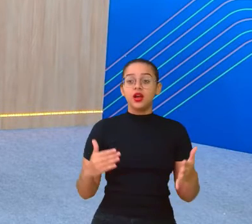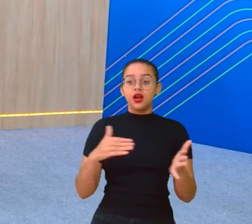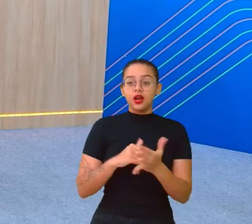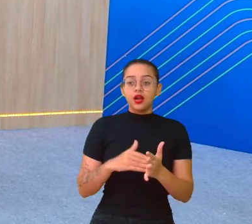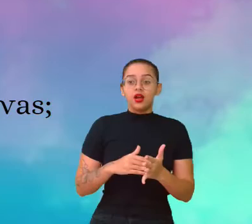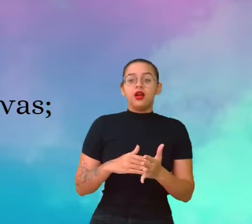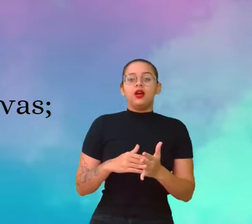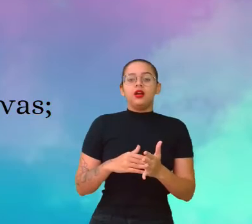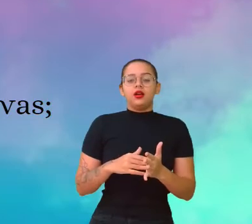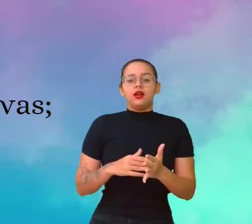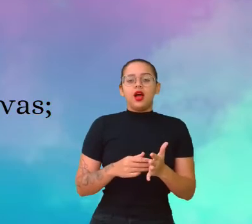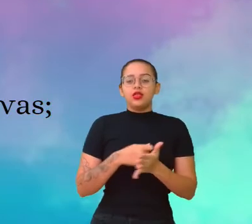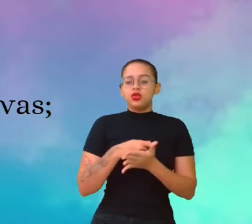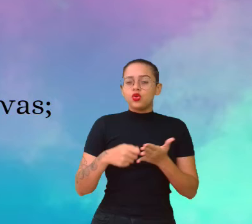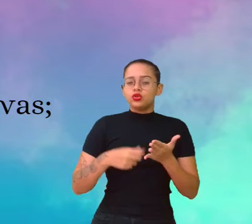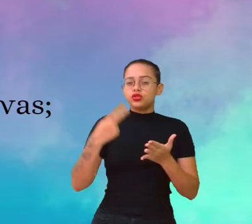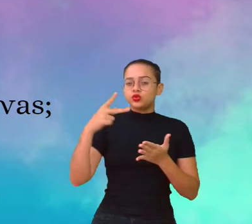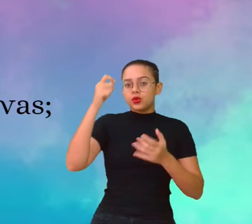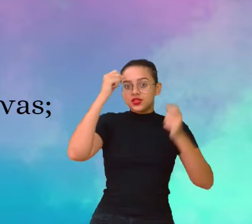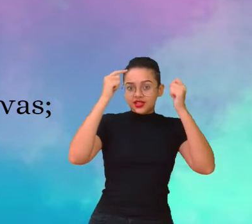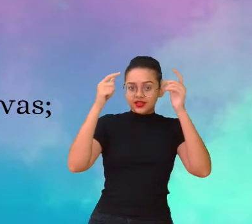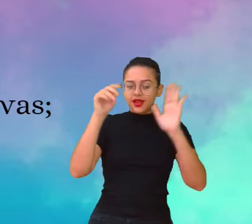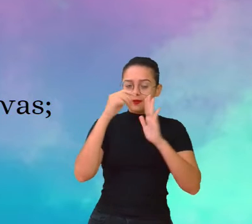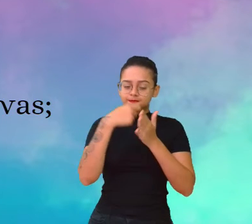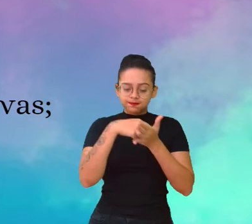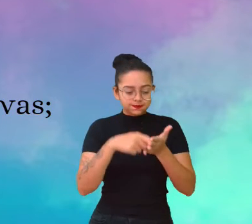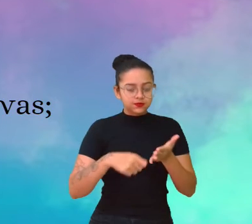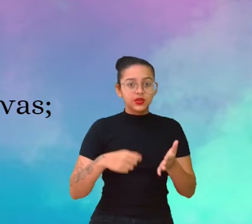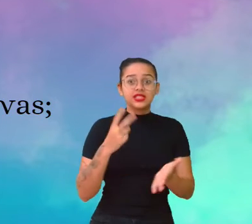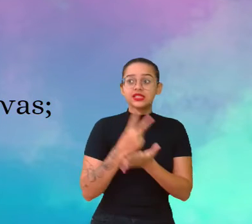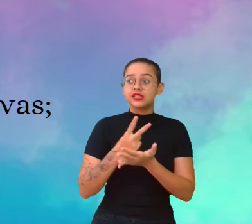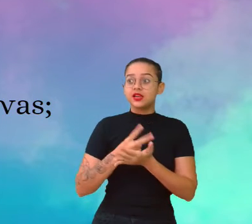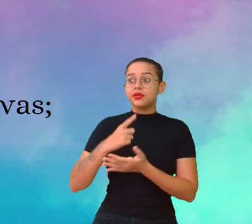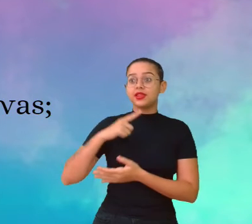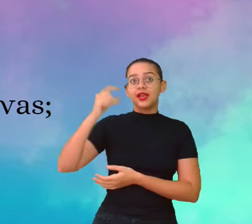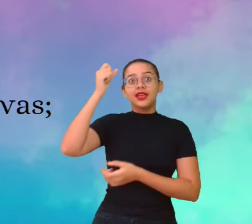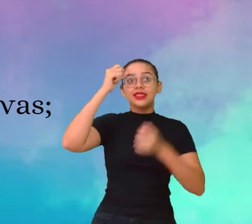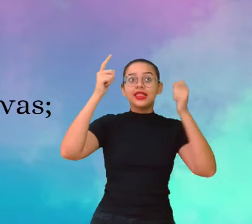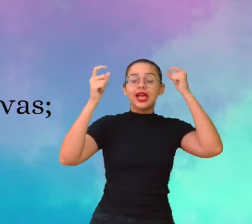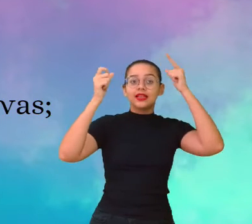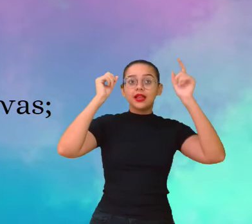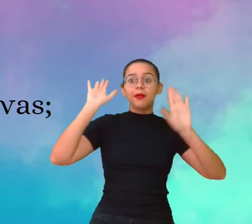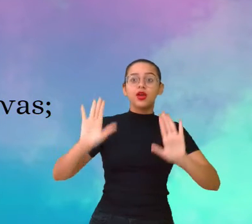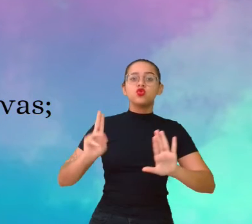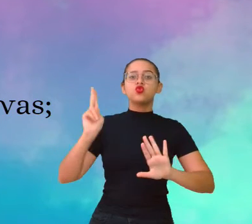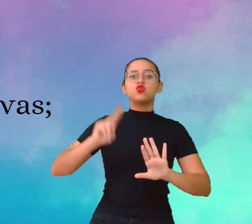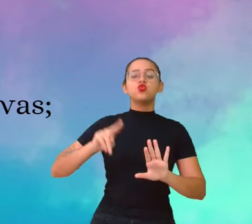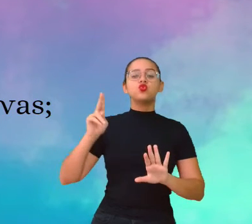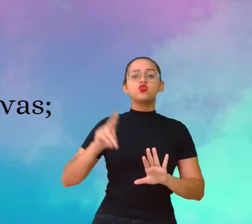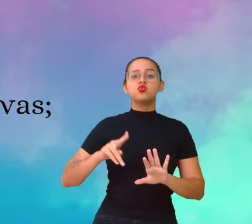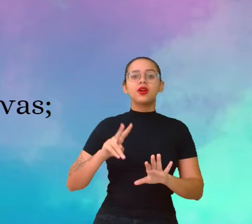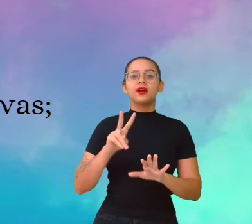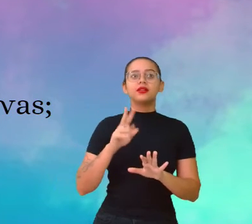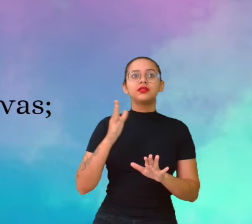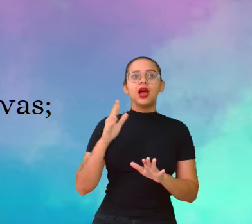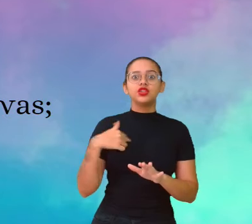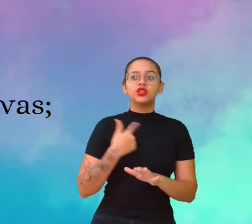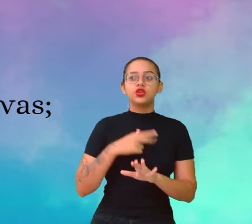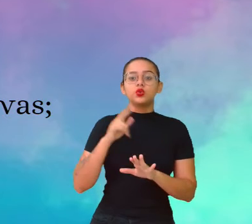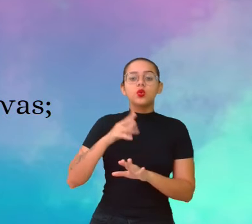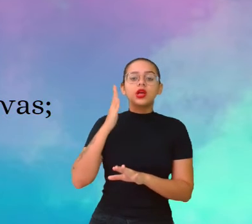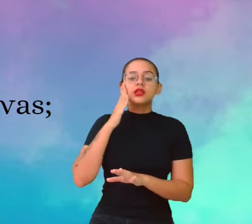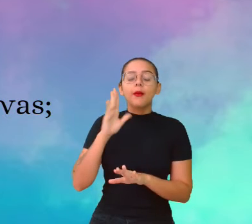anote suas ideias. Minha gente, a gente está tendo ideia o tempo todo, né? E a gente nunca sabe quando elas vão chegar e muito menos quando elas vão